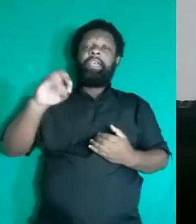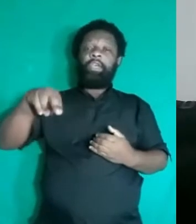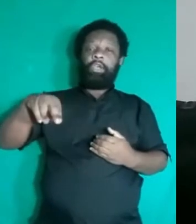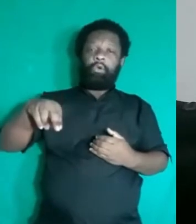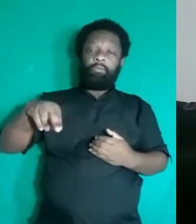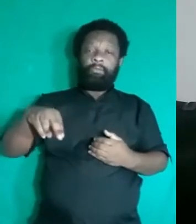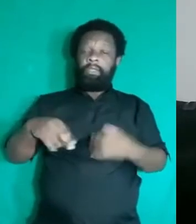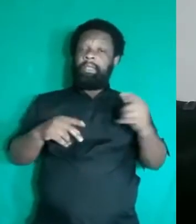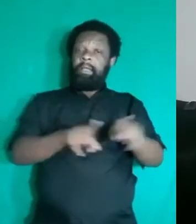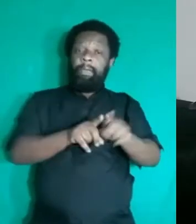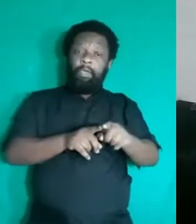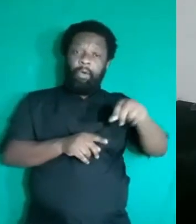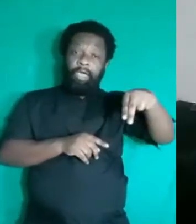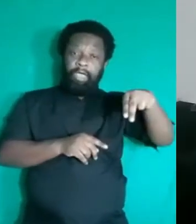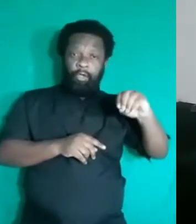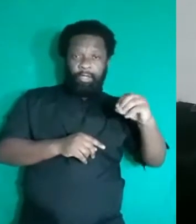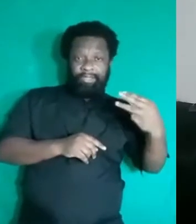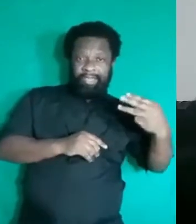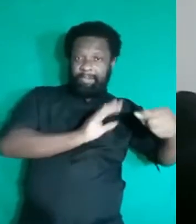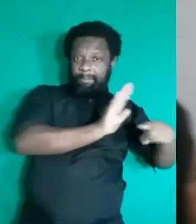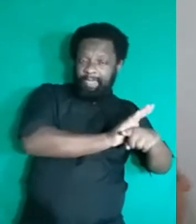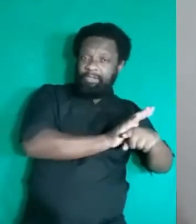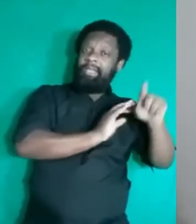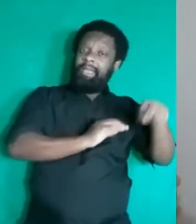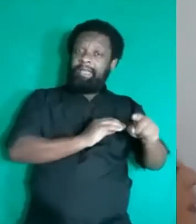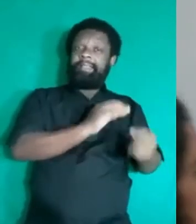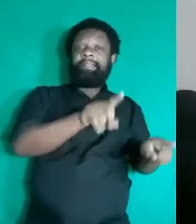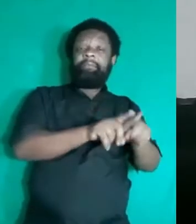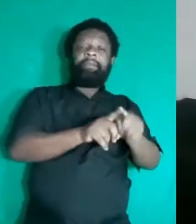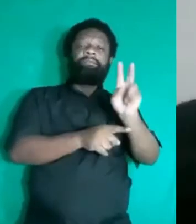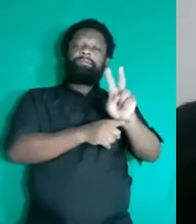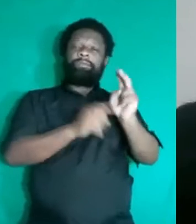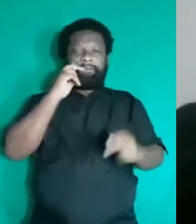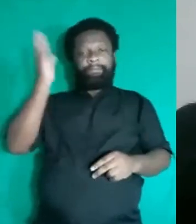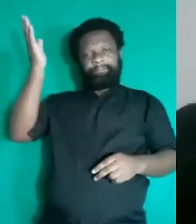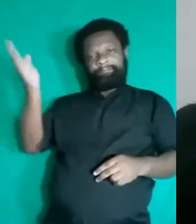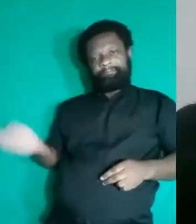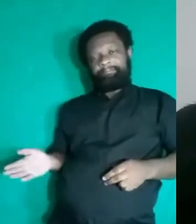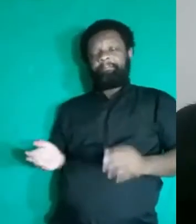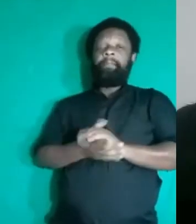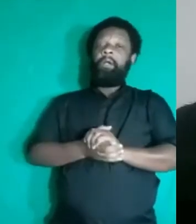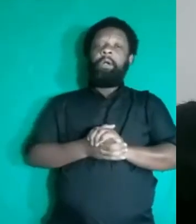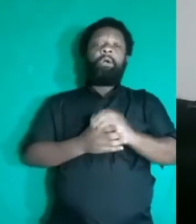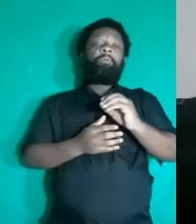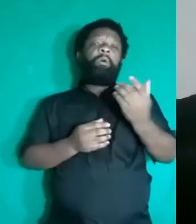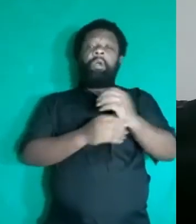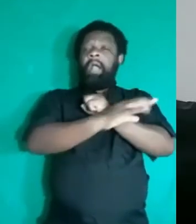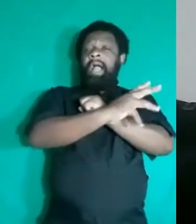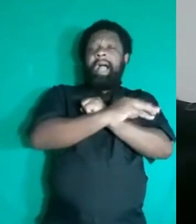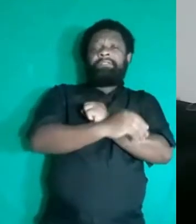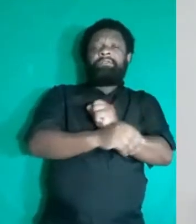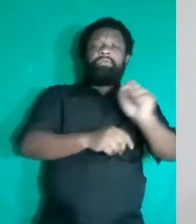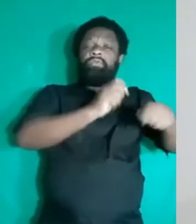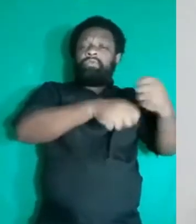íon hidrônio. E o NO3-, que é um nitrato, também será formado, então representarei